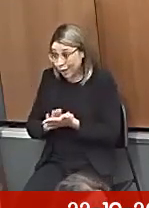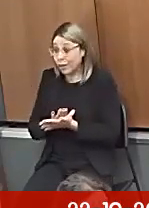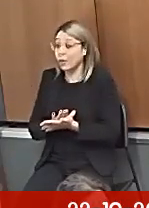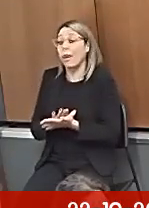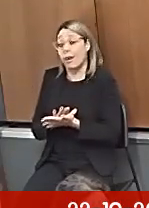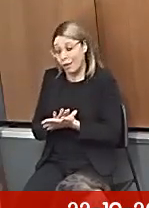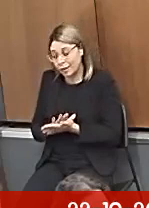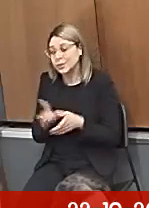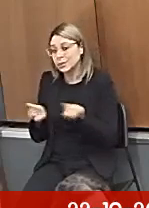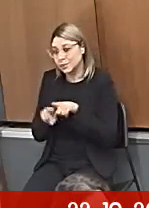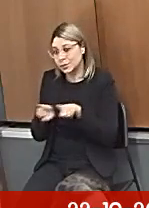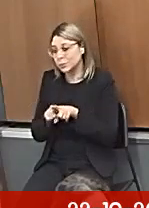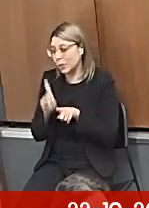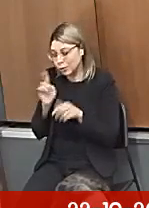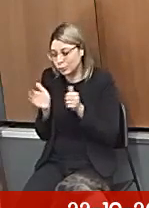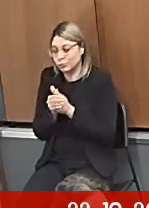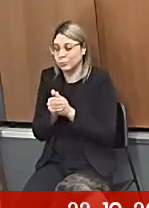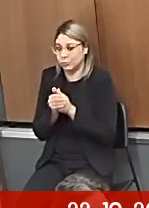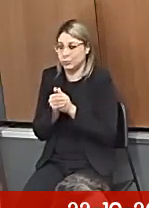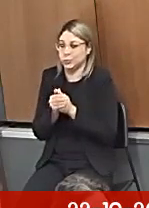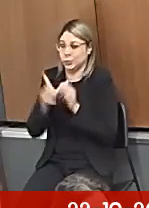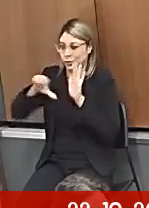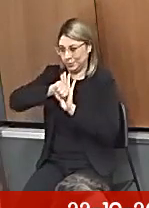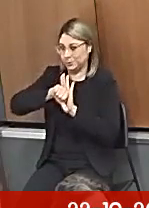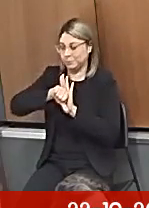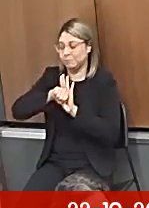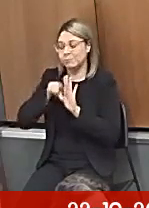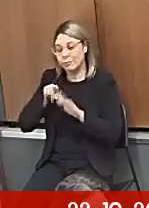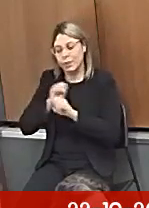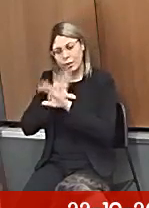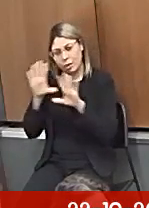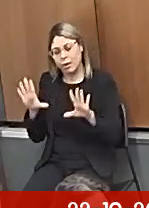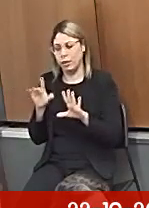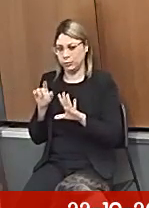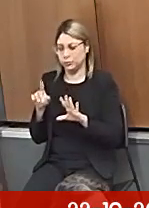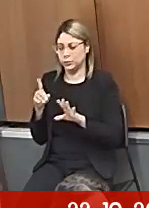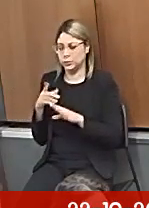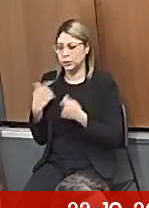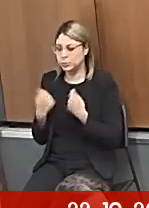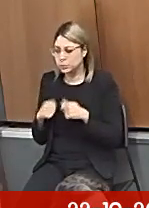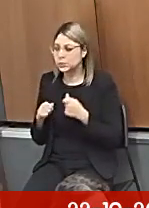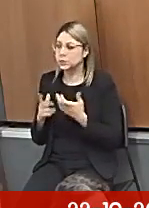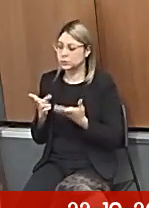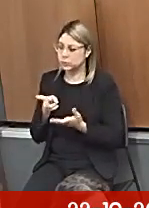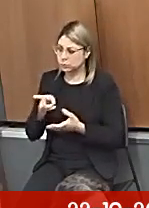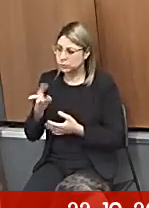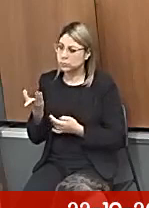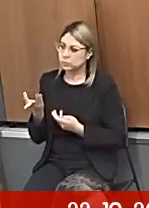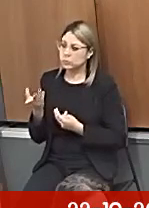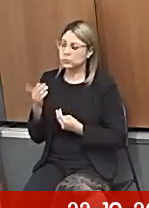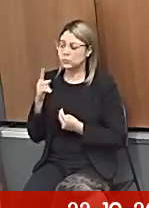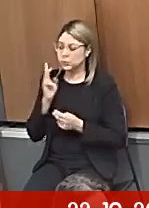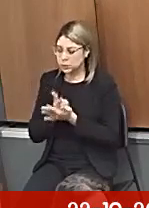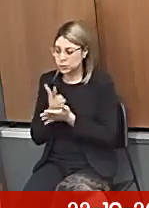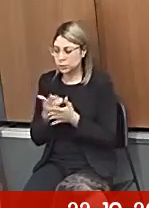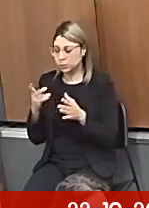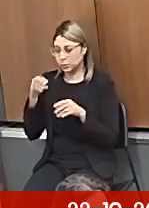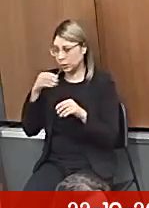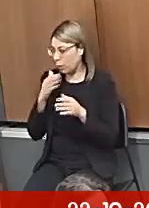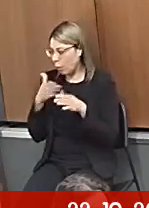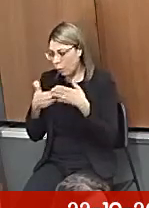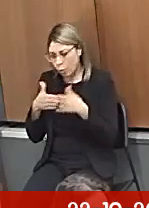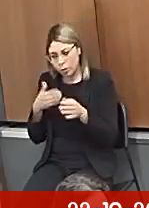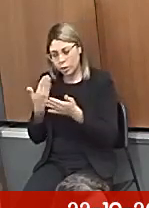respondendo conjuntamente por omissão. Então, isso tudo é muito claro. Isso tudo eu acho que vai ser decorrência a partir do momento que cada uma das escolas, seja